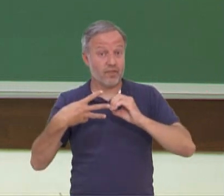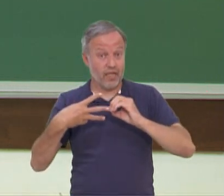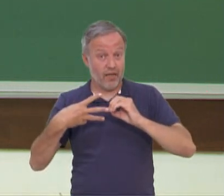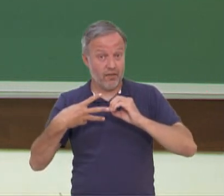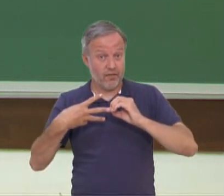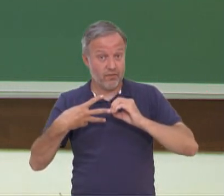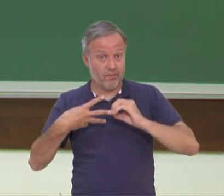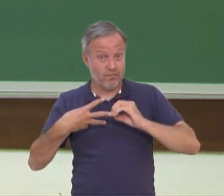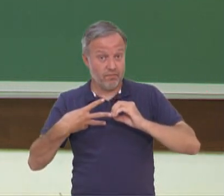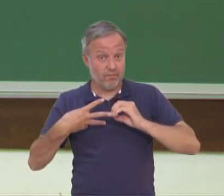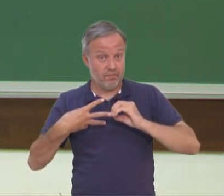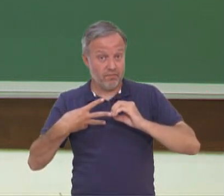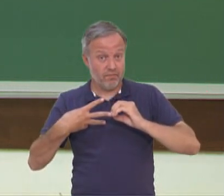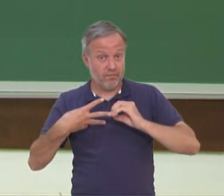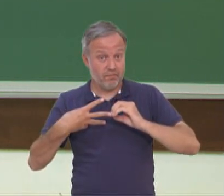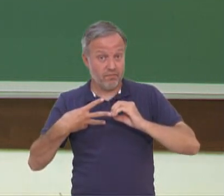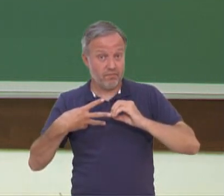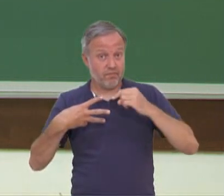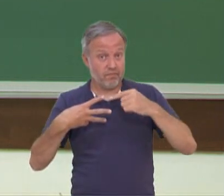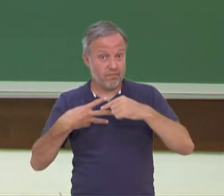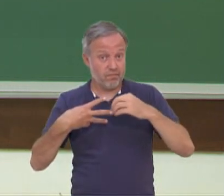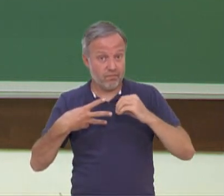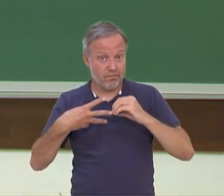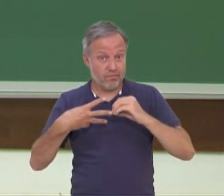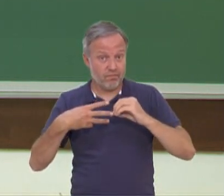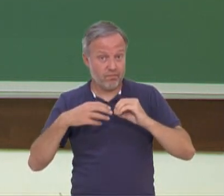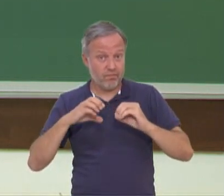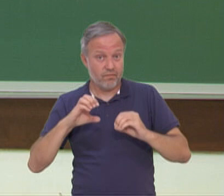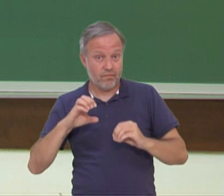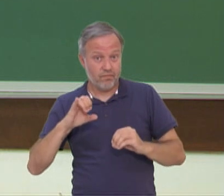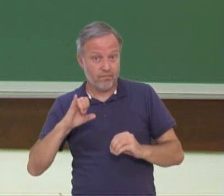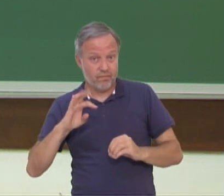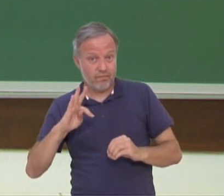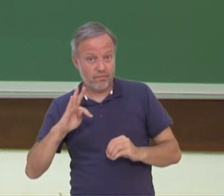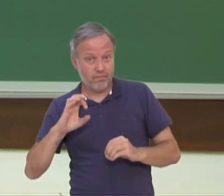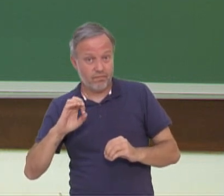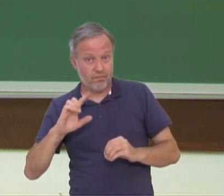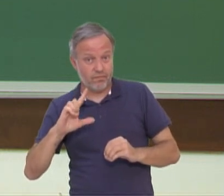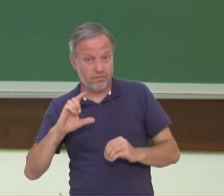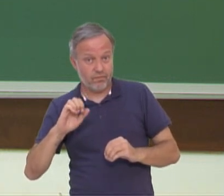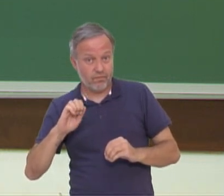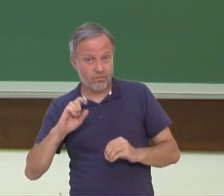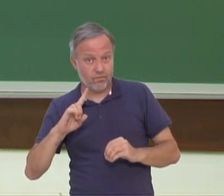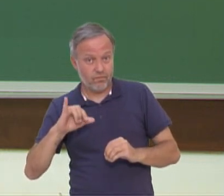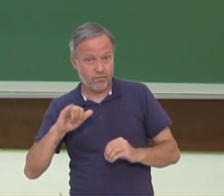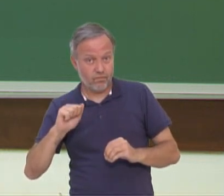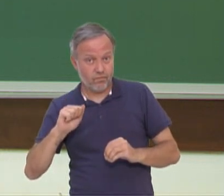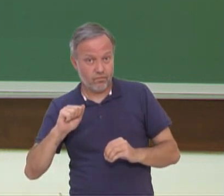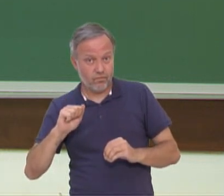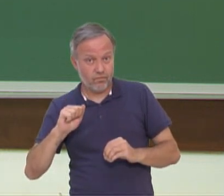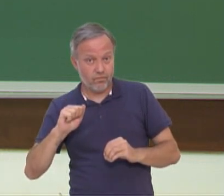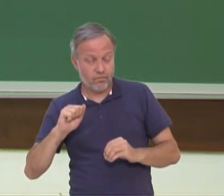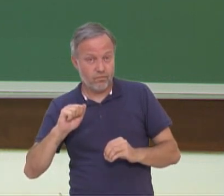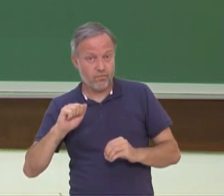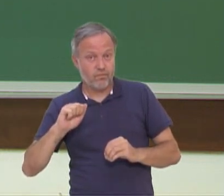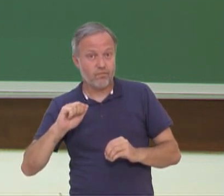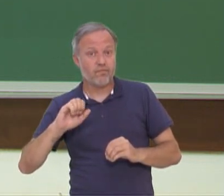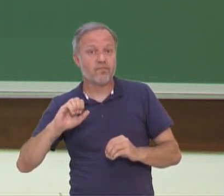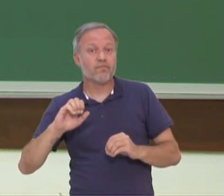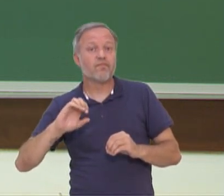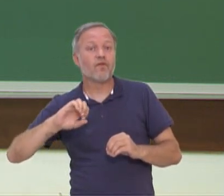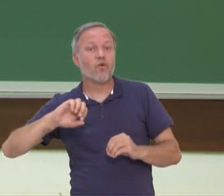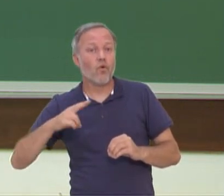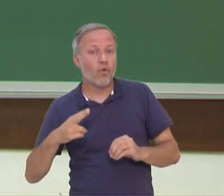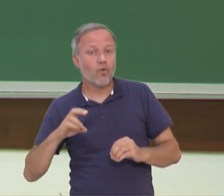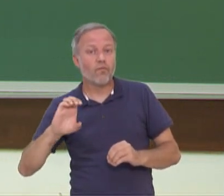novamente, citologia, parte 2. Vamos entrar nos detalhes técnicos da célula agora. Cada vez